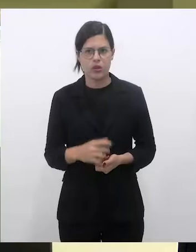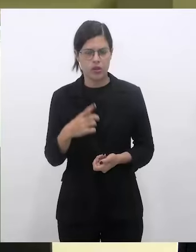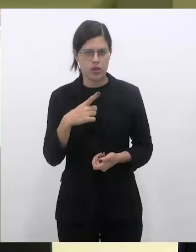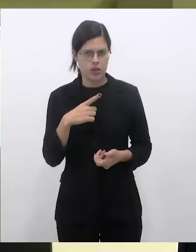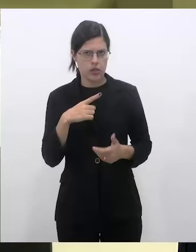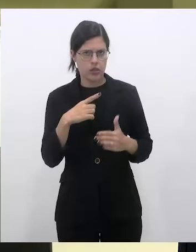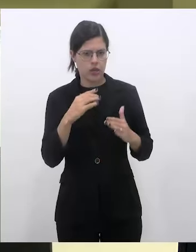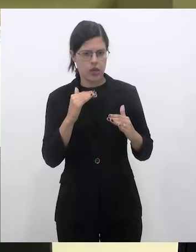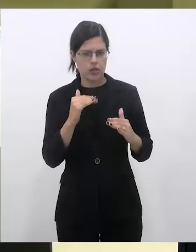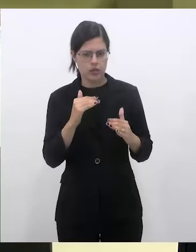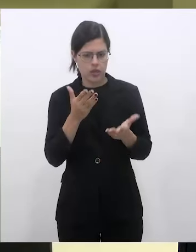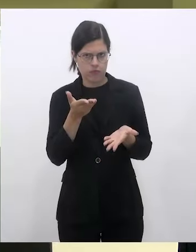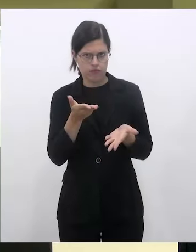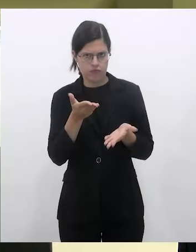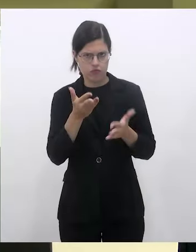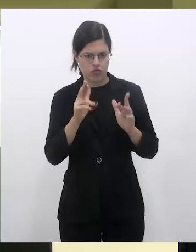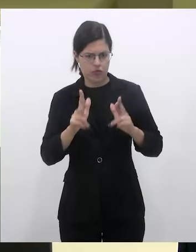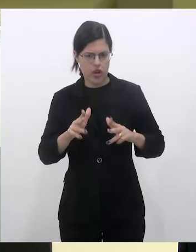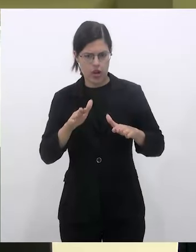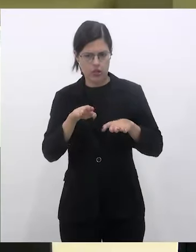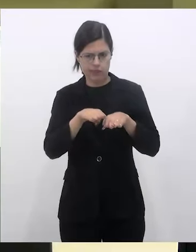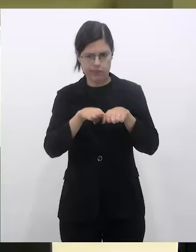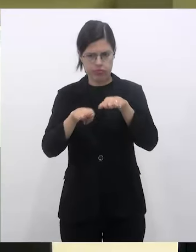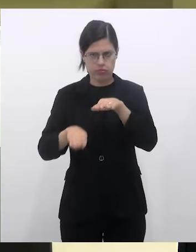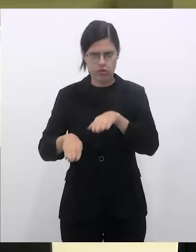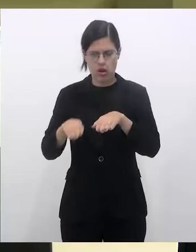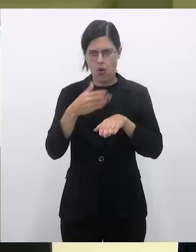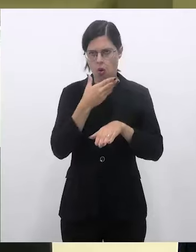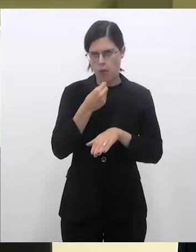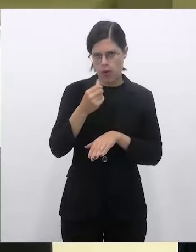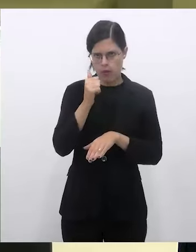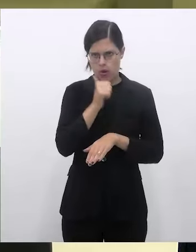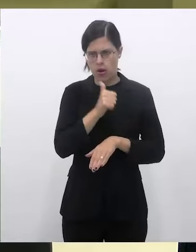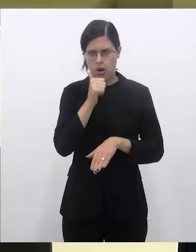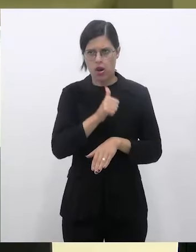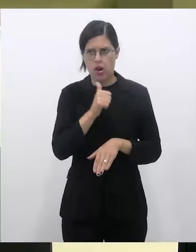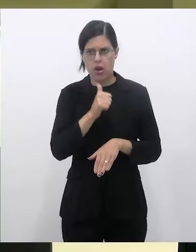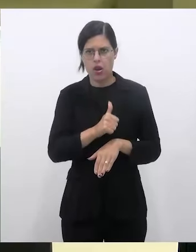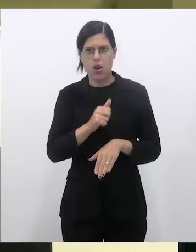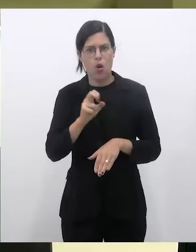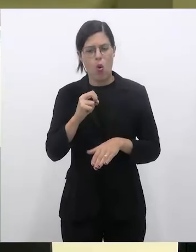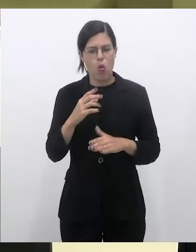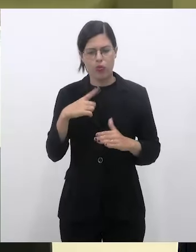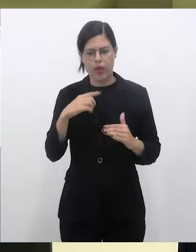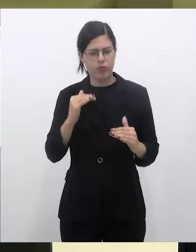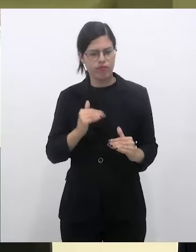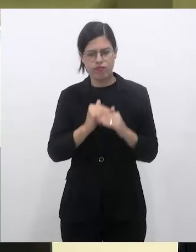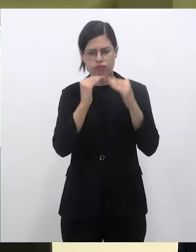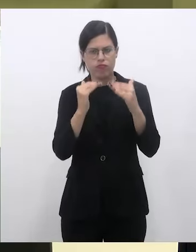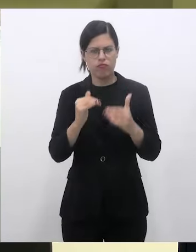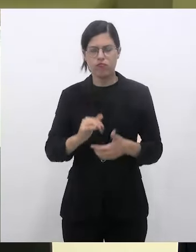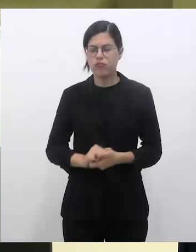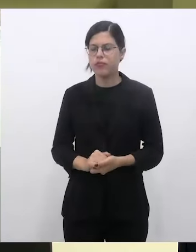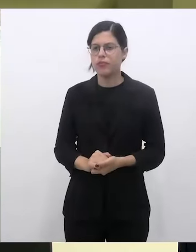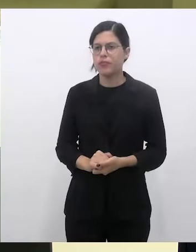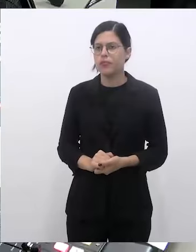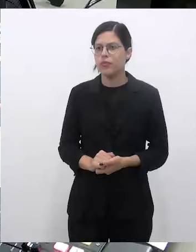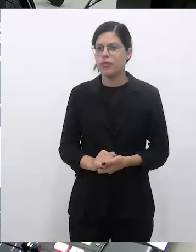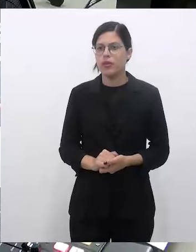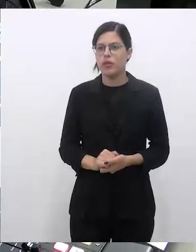a paridade entre homem e mulher, ou seja, ou as mulheres ainda ganham menos que os homens na